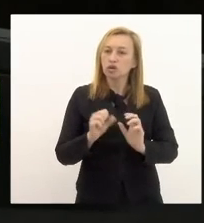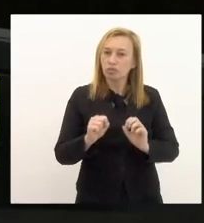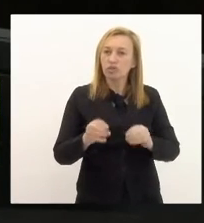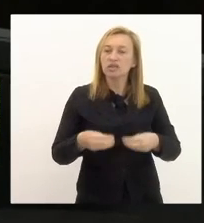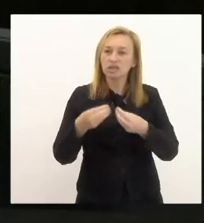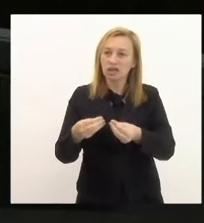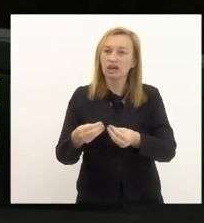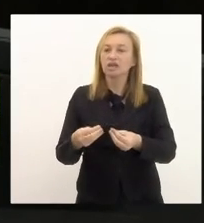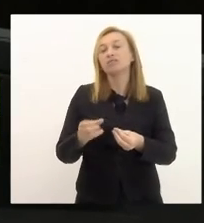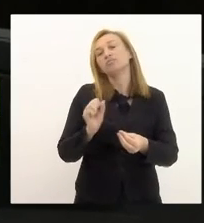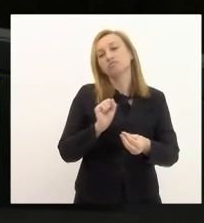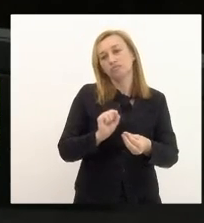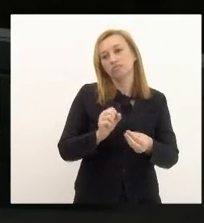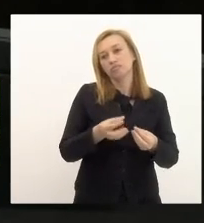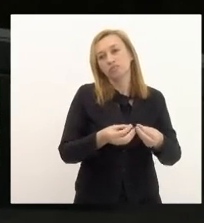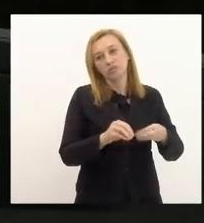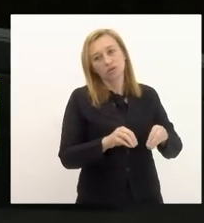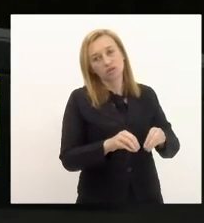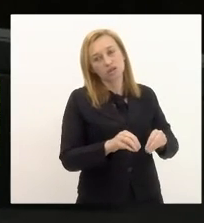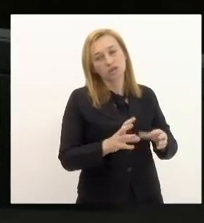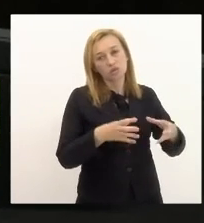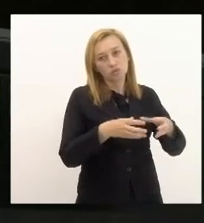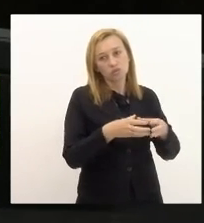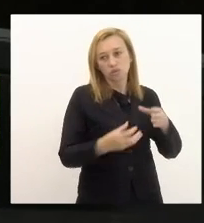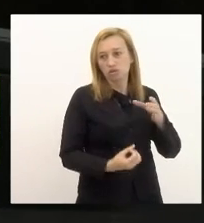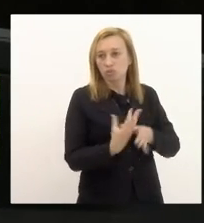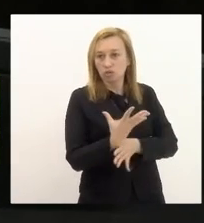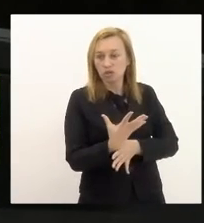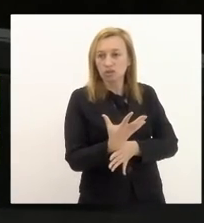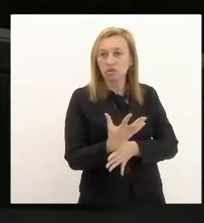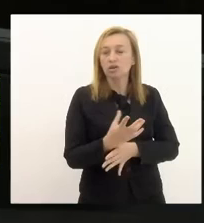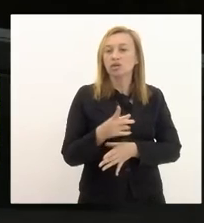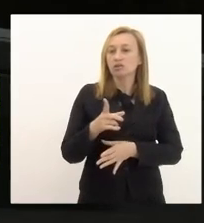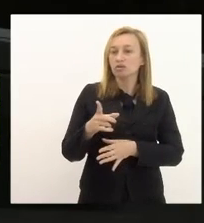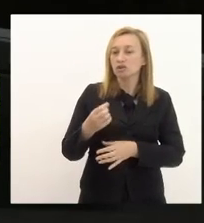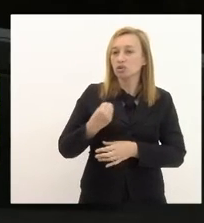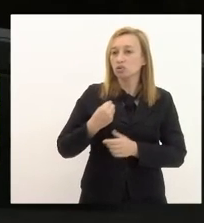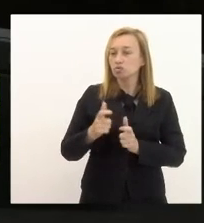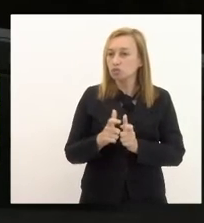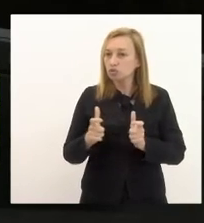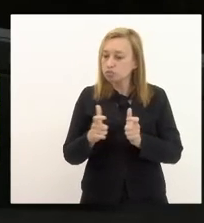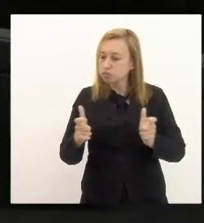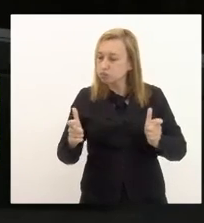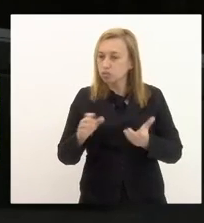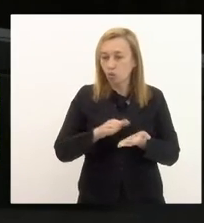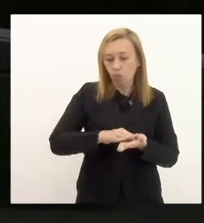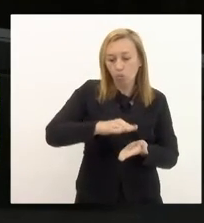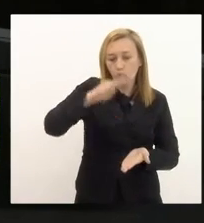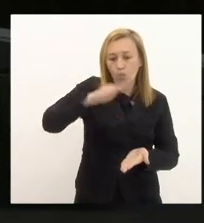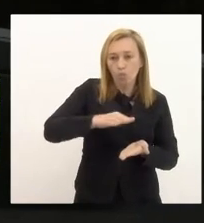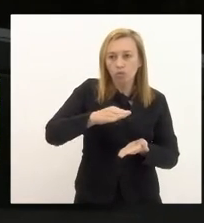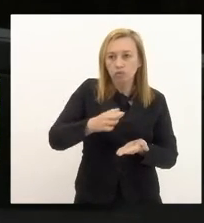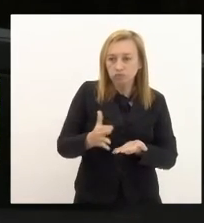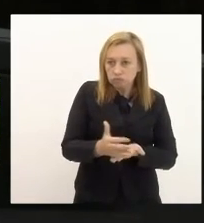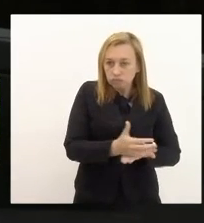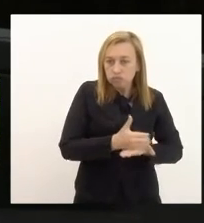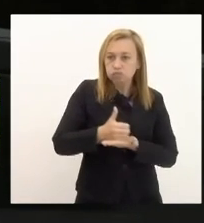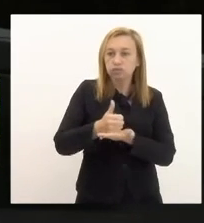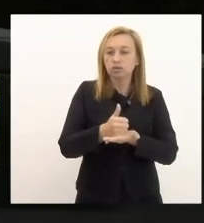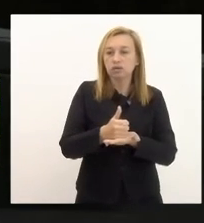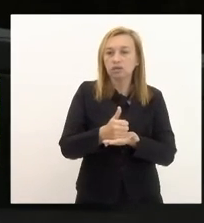ele tem consequências para a cadeia e você na cadeia produtiva e você aumentar o volume de arrecadação